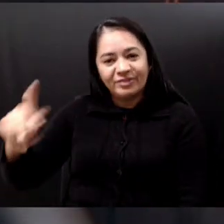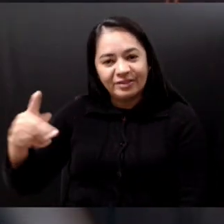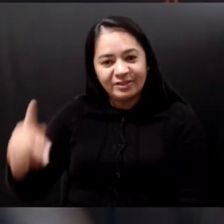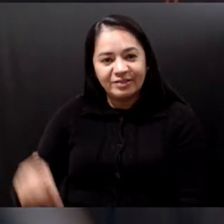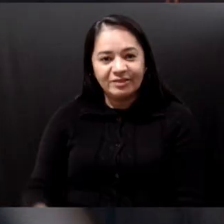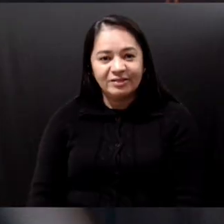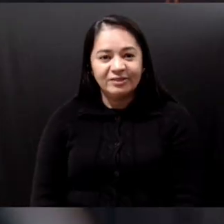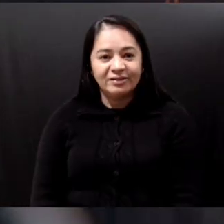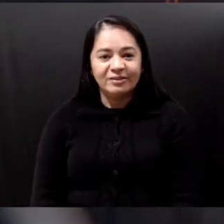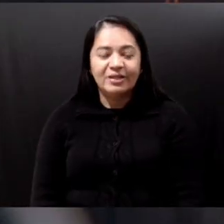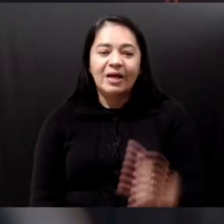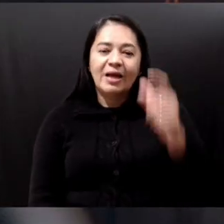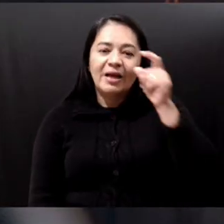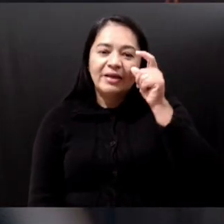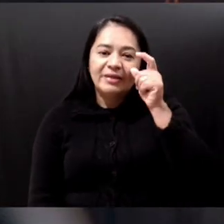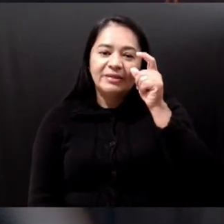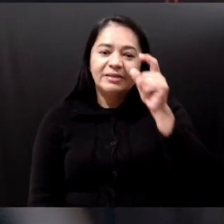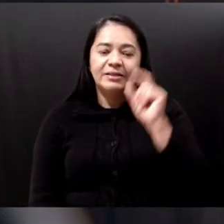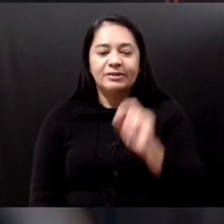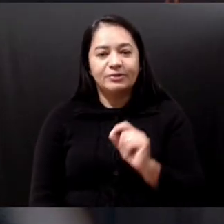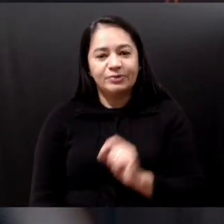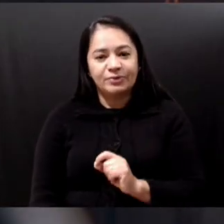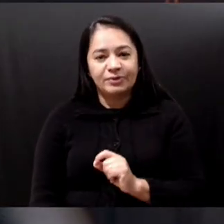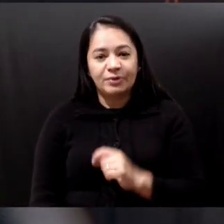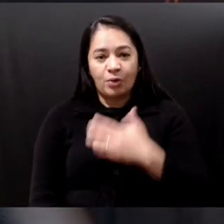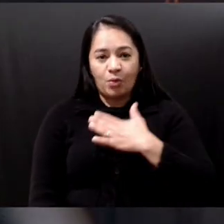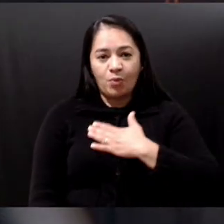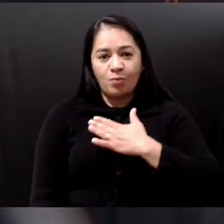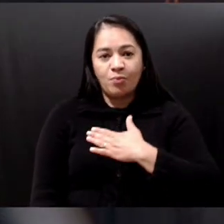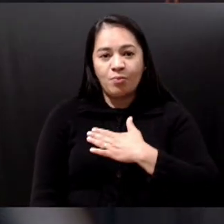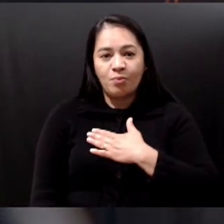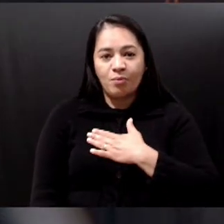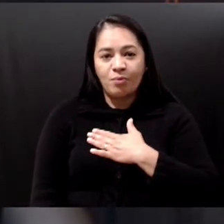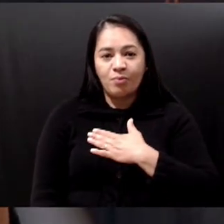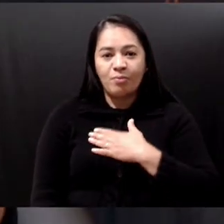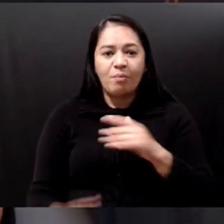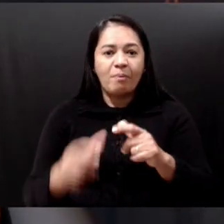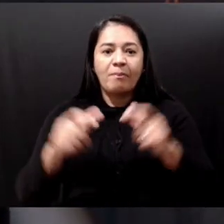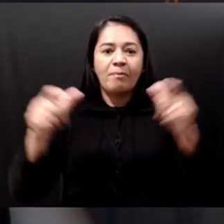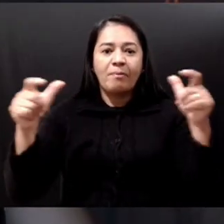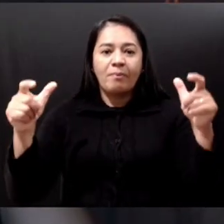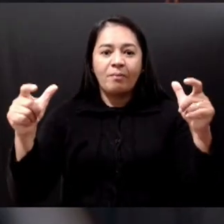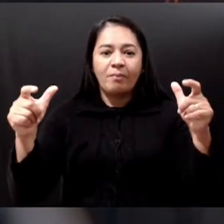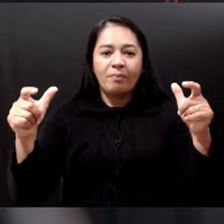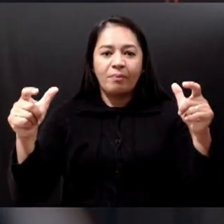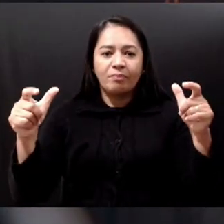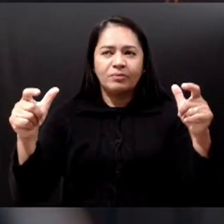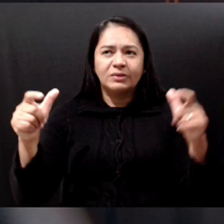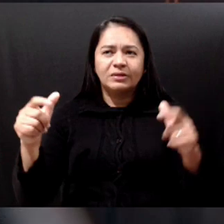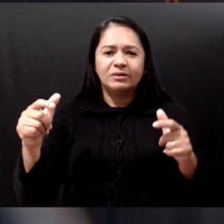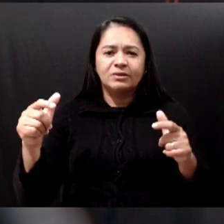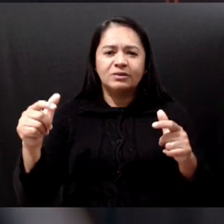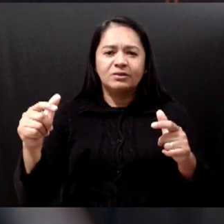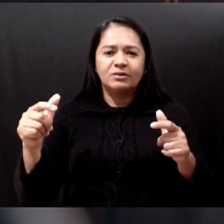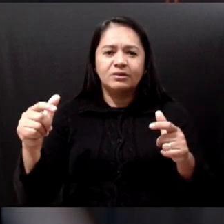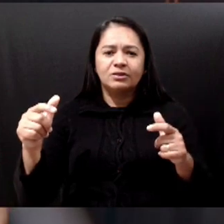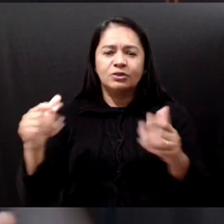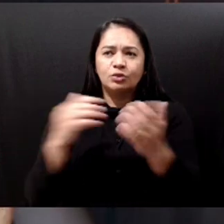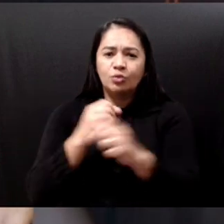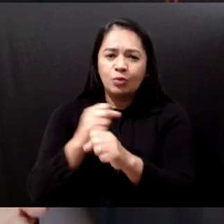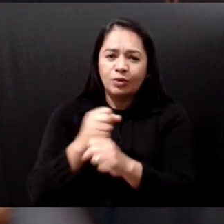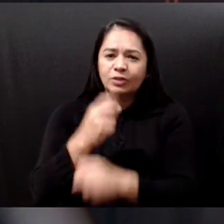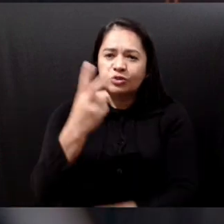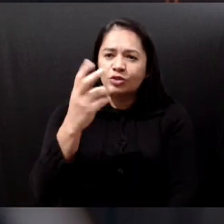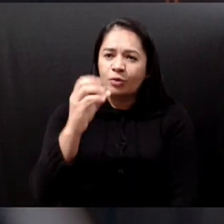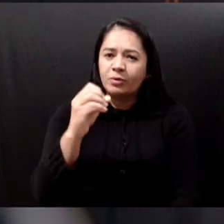trazer aqui para vocês que o meu maior, desde 2017, eu sempre trabalhei em agências